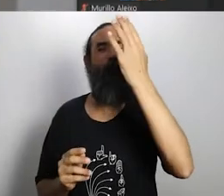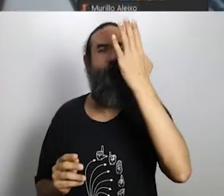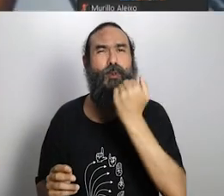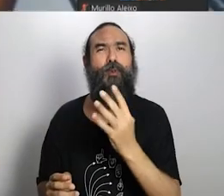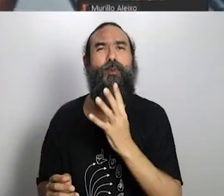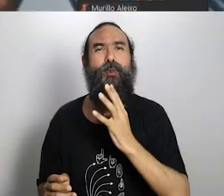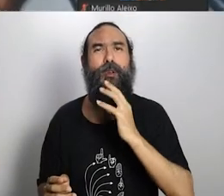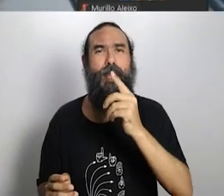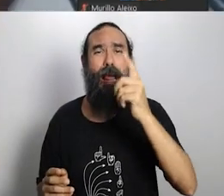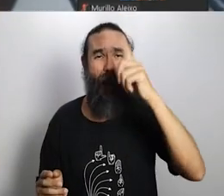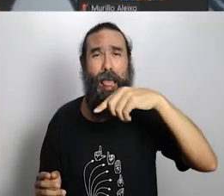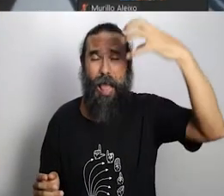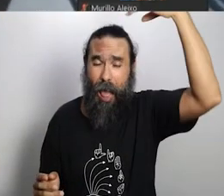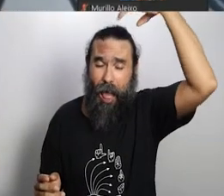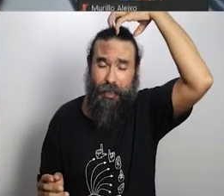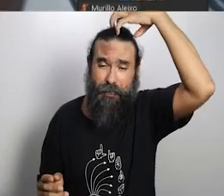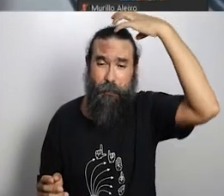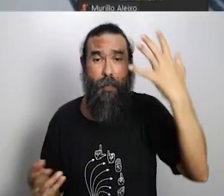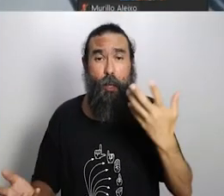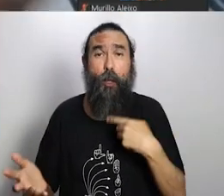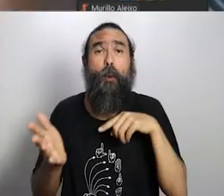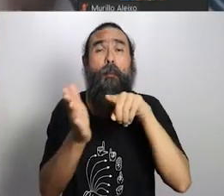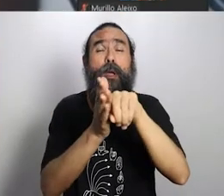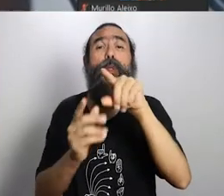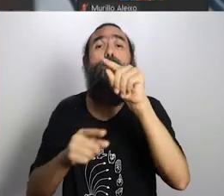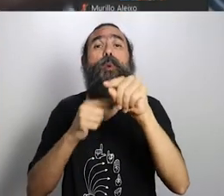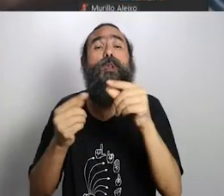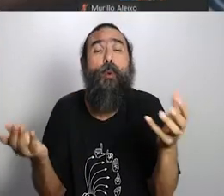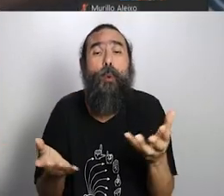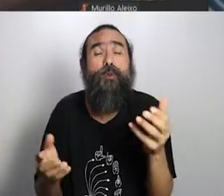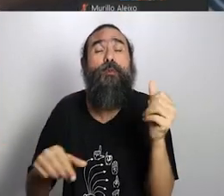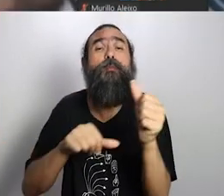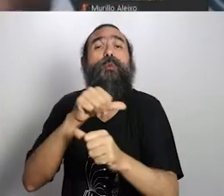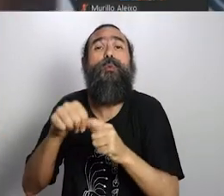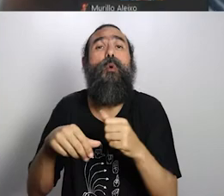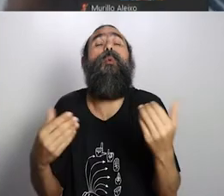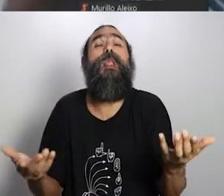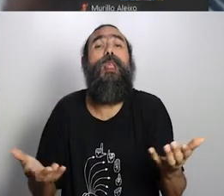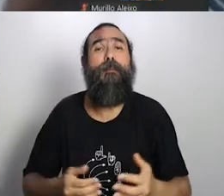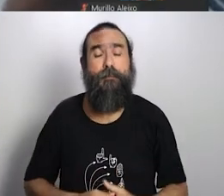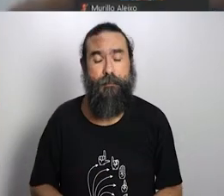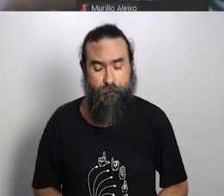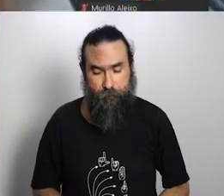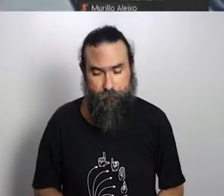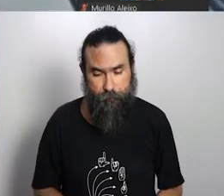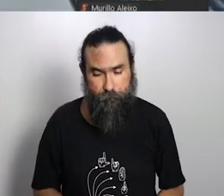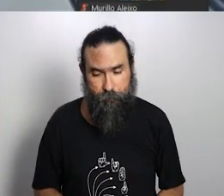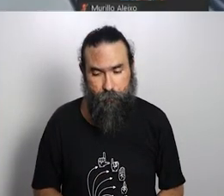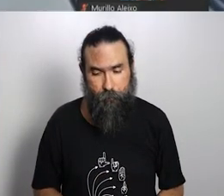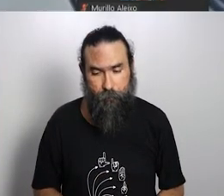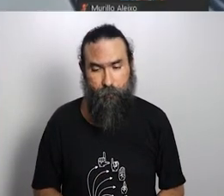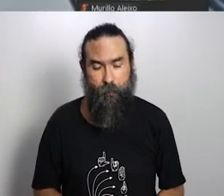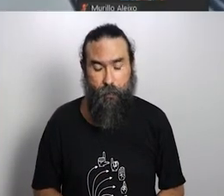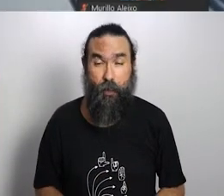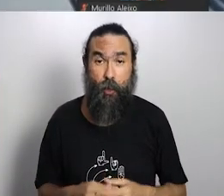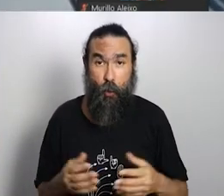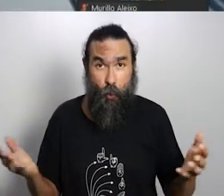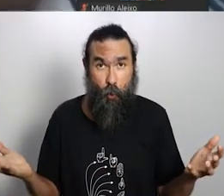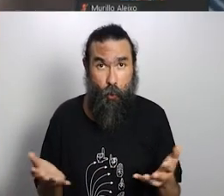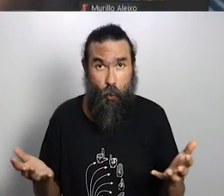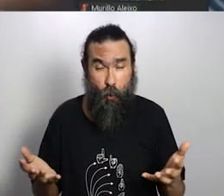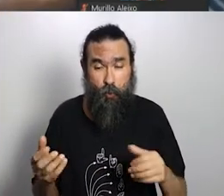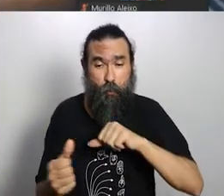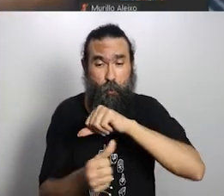Olha, hoje mudou em mim muita coisa. Anterior. Hoje